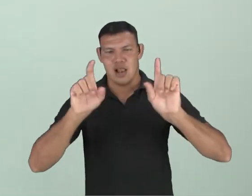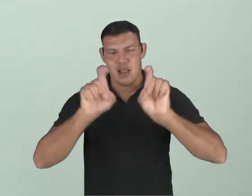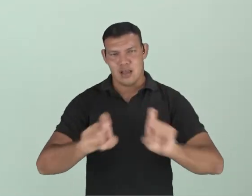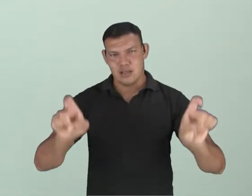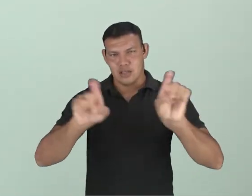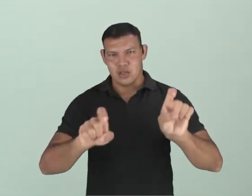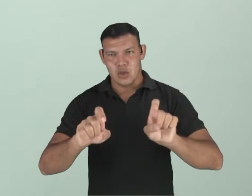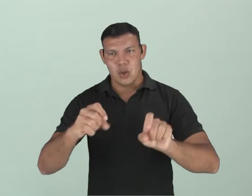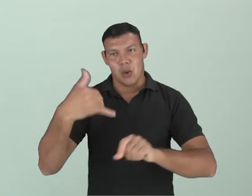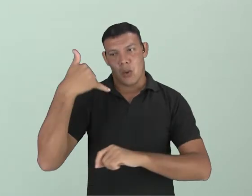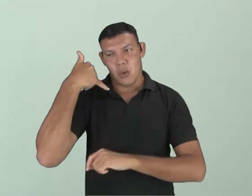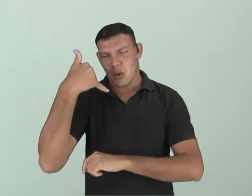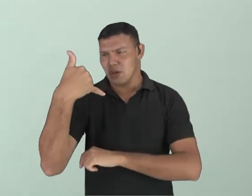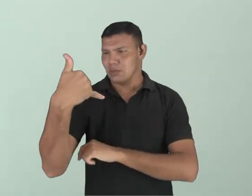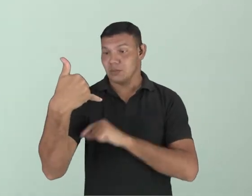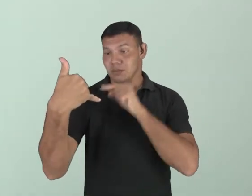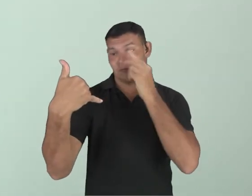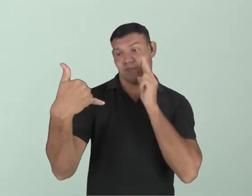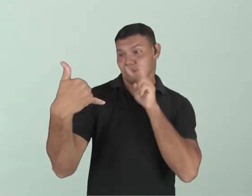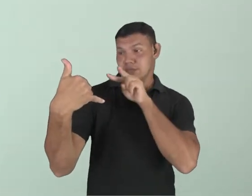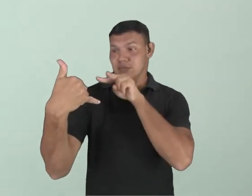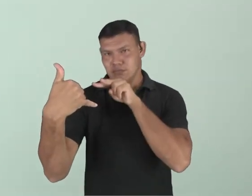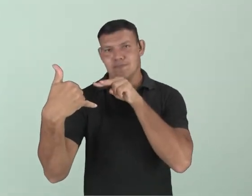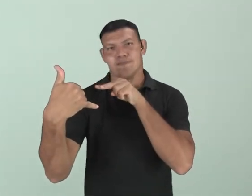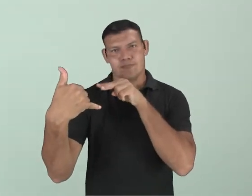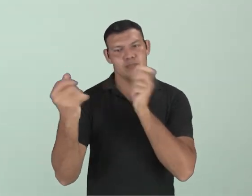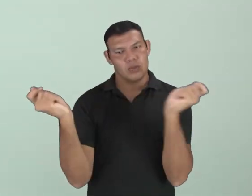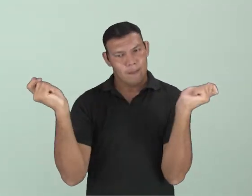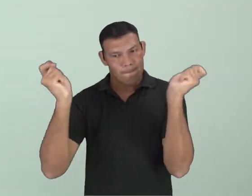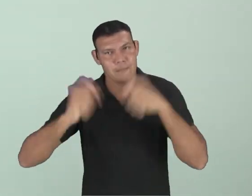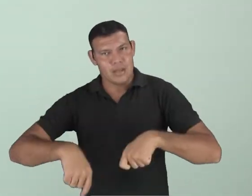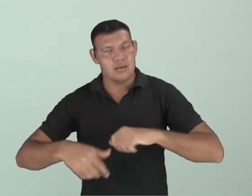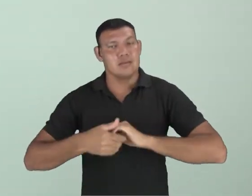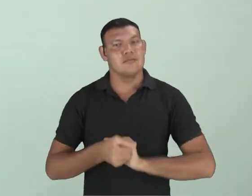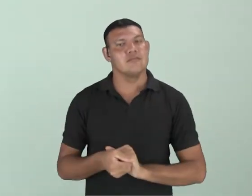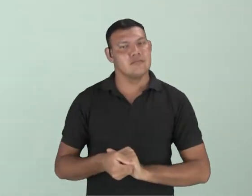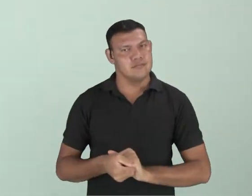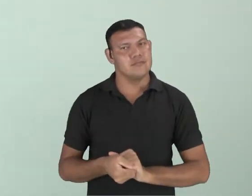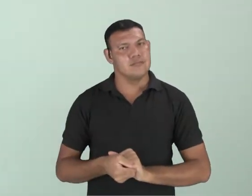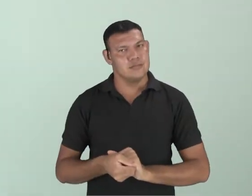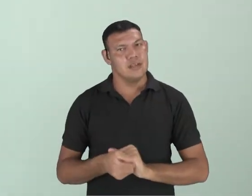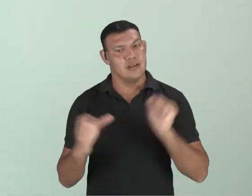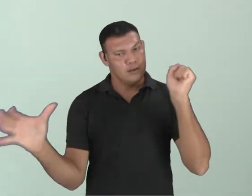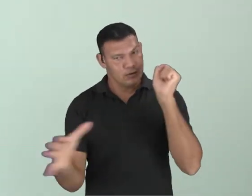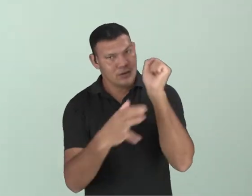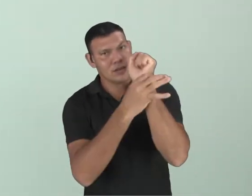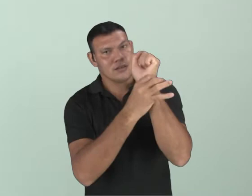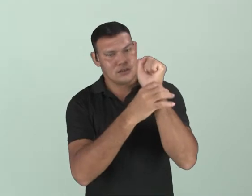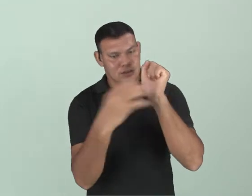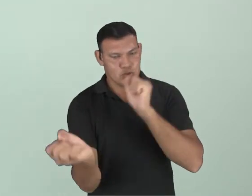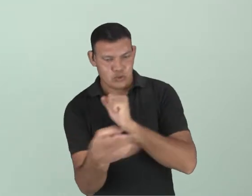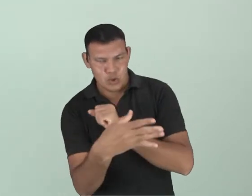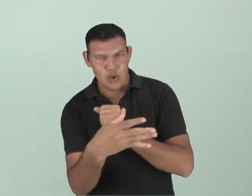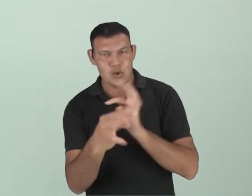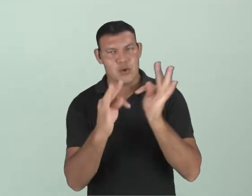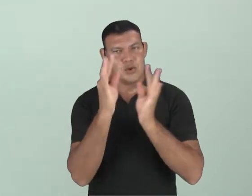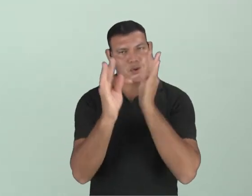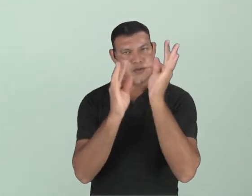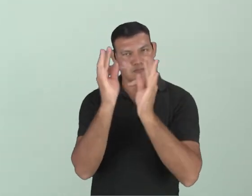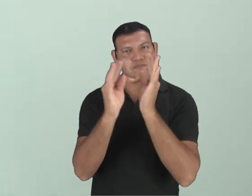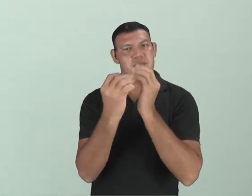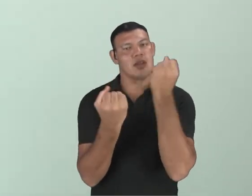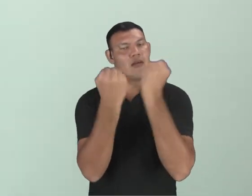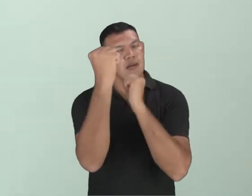seu celular. Então, tudo isso foi possibilitado graças a inovações tecnológicas que a